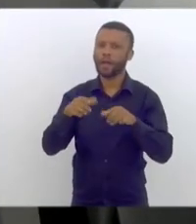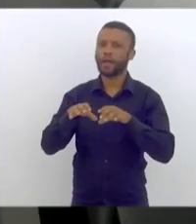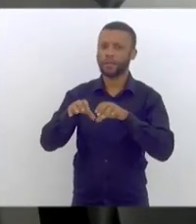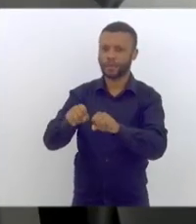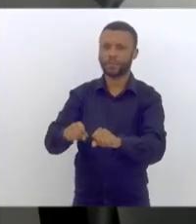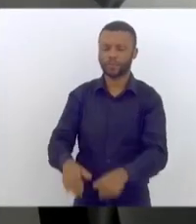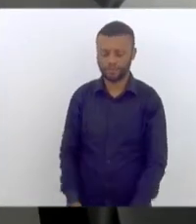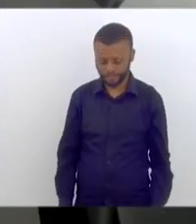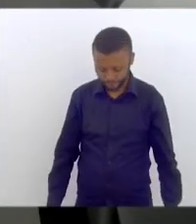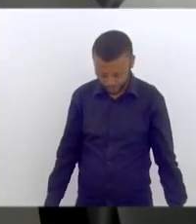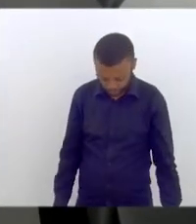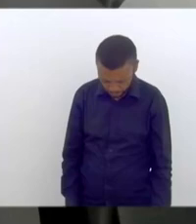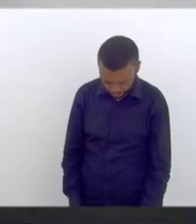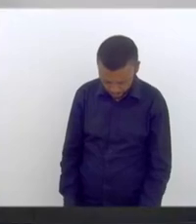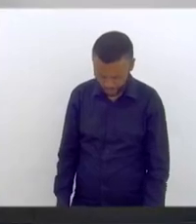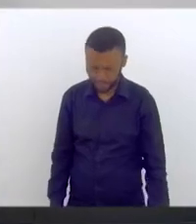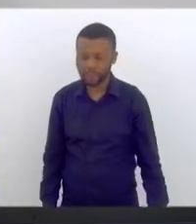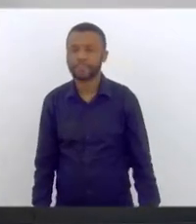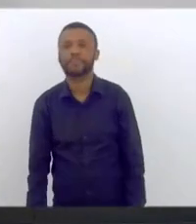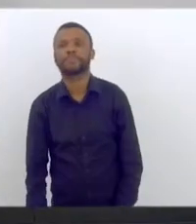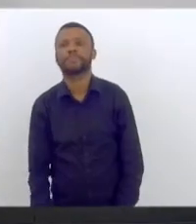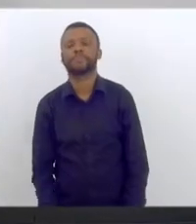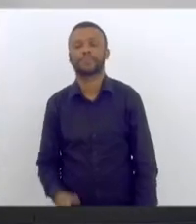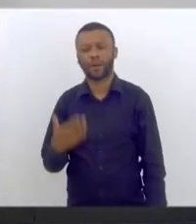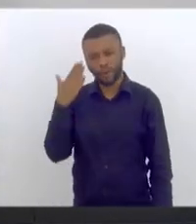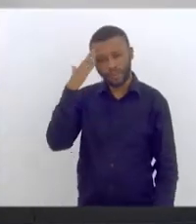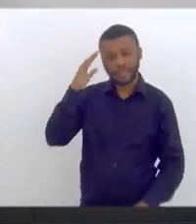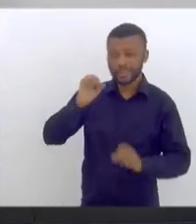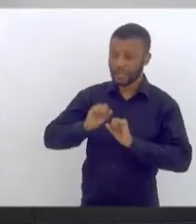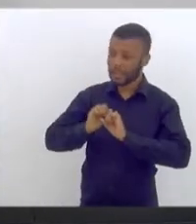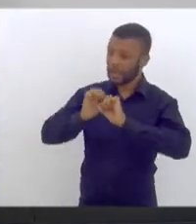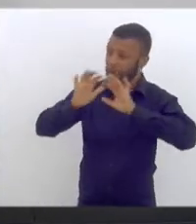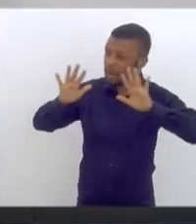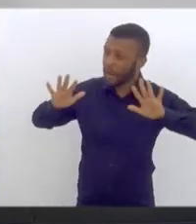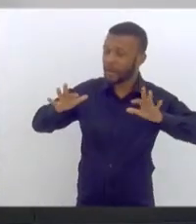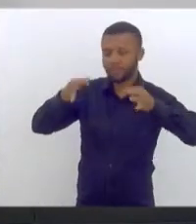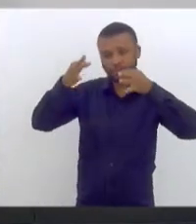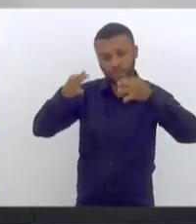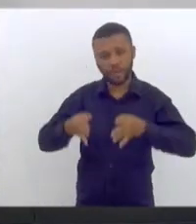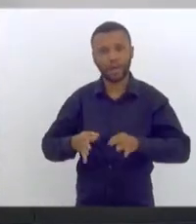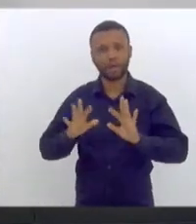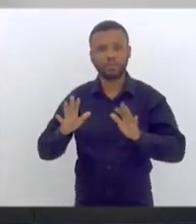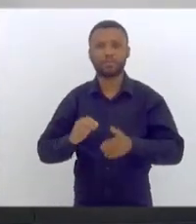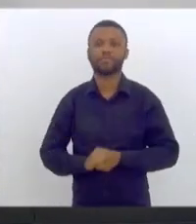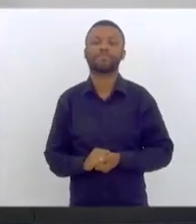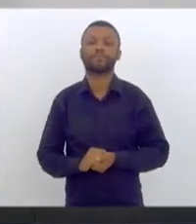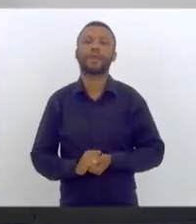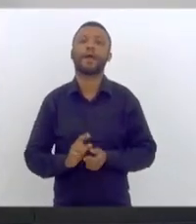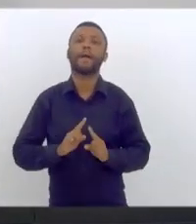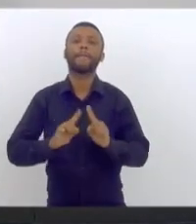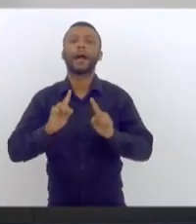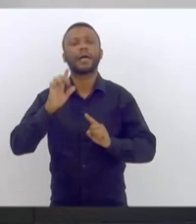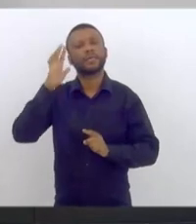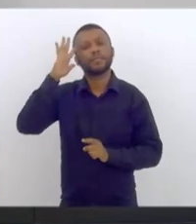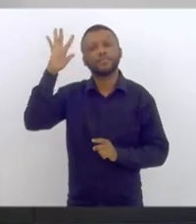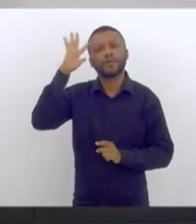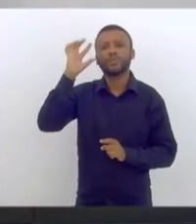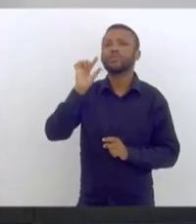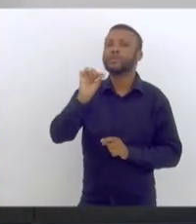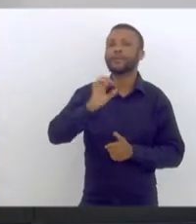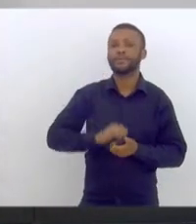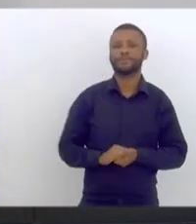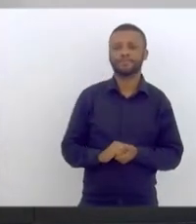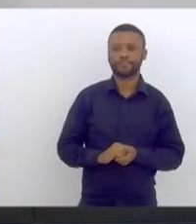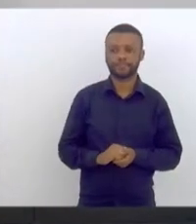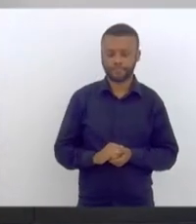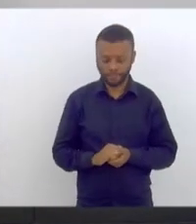olha só eu entendi que a senhora disse claramente mas veja só Imagine que o seu